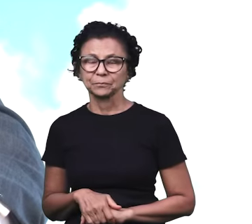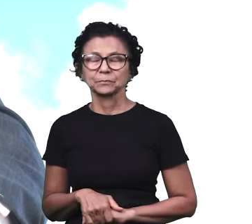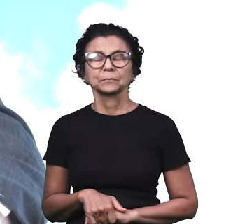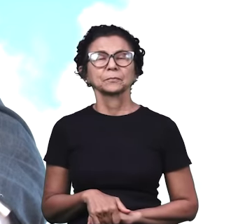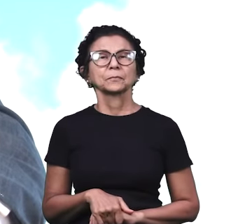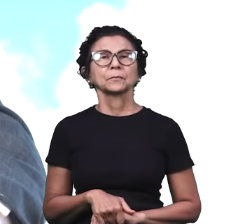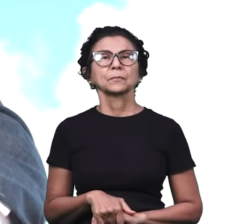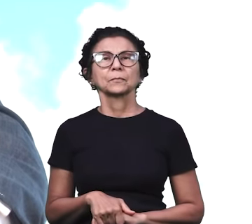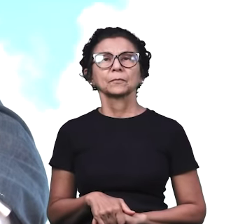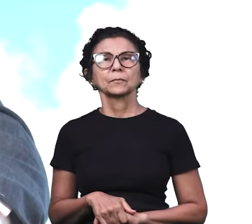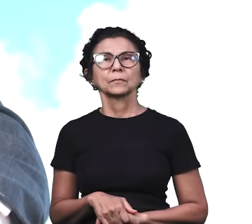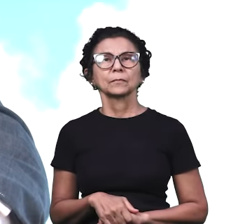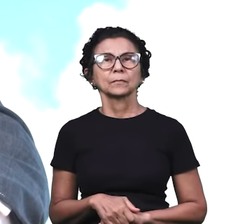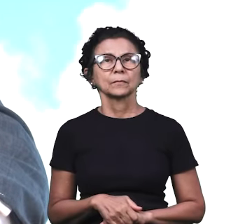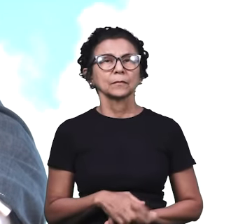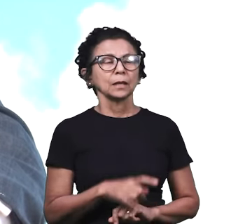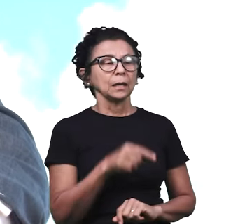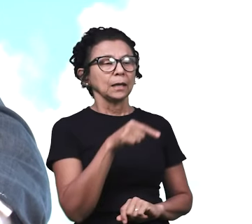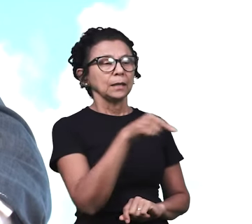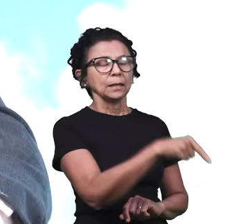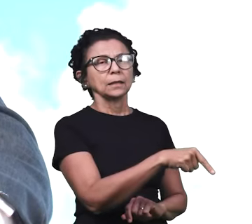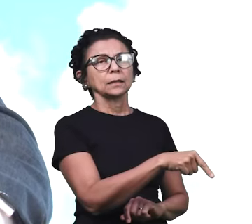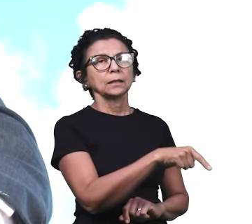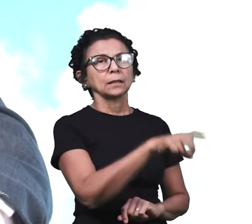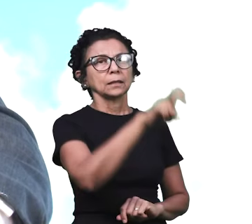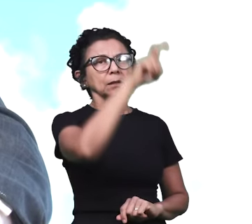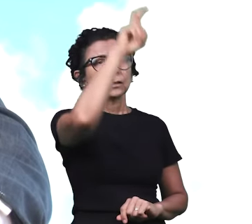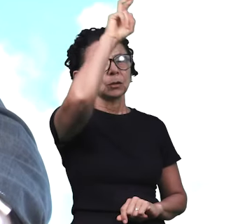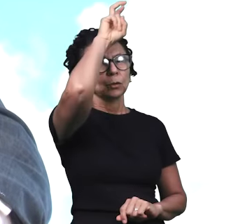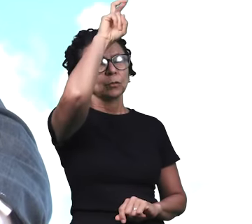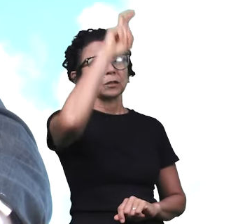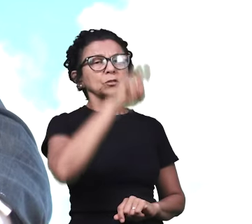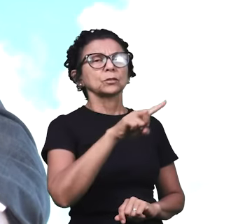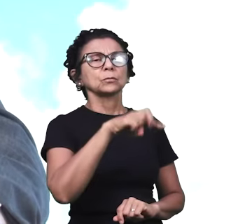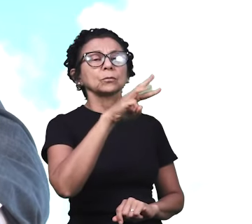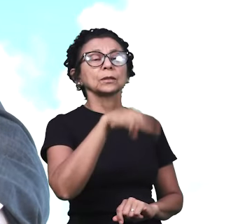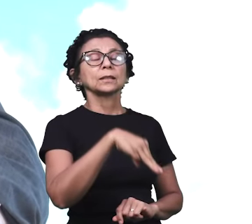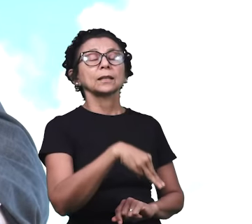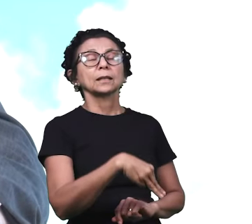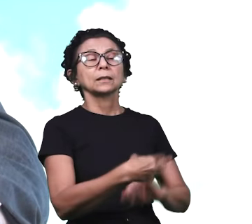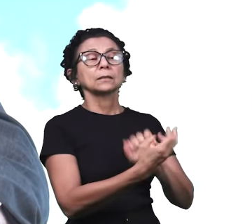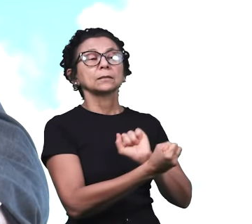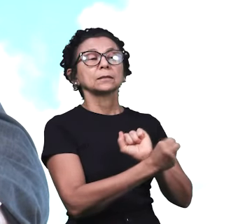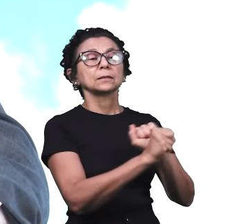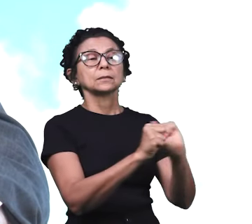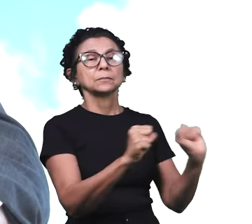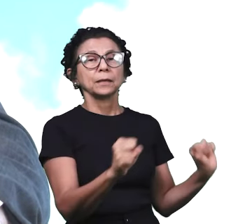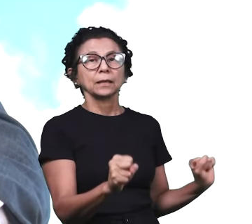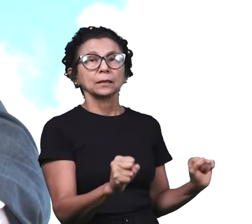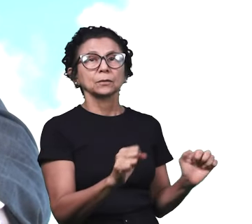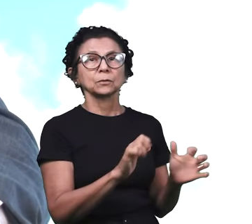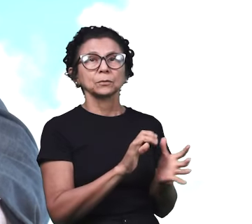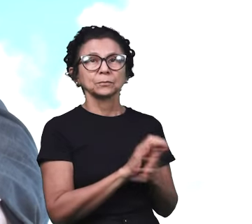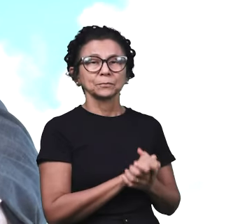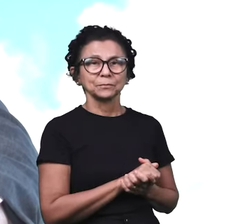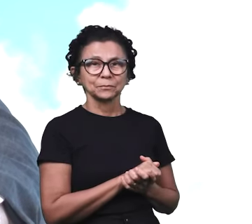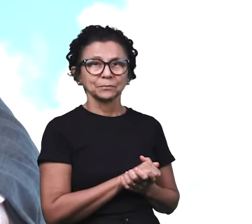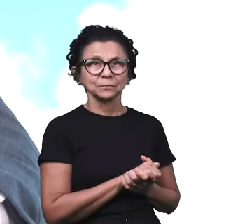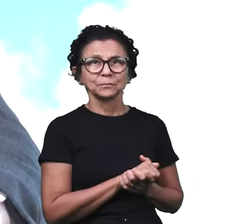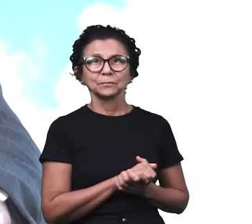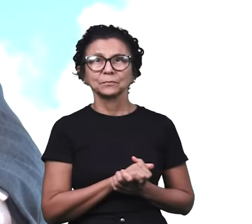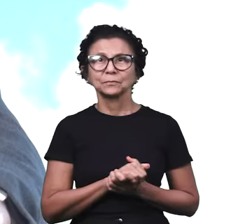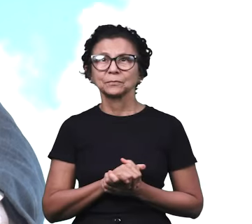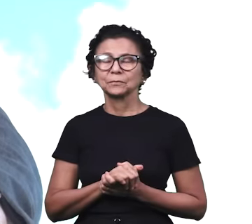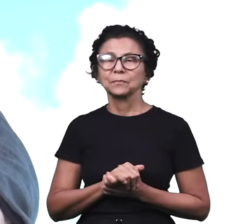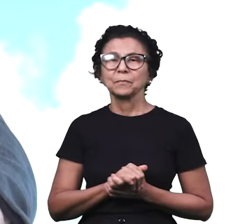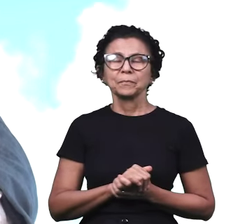Egito? Herodes estava liberto do Egito? Pilatos estava liberto? Não. Quem estava liberto? Os discípulos. A palavra fala que eram 100 e